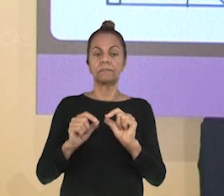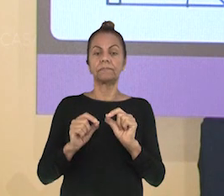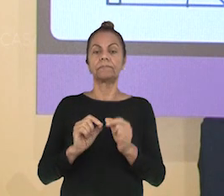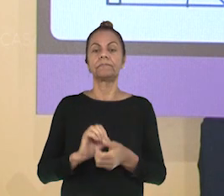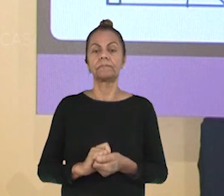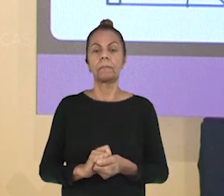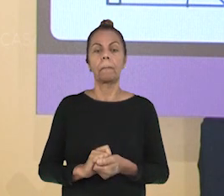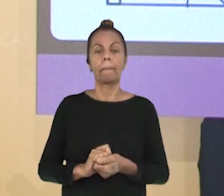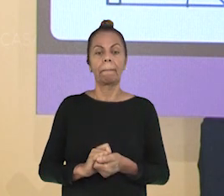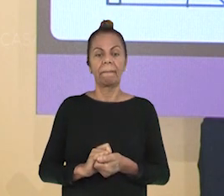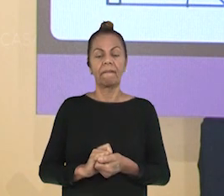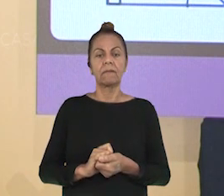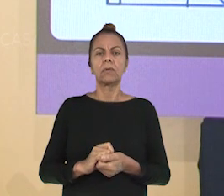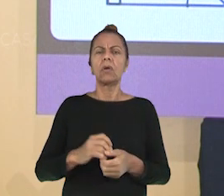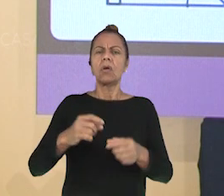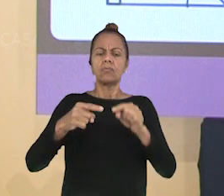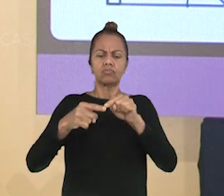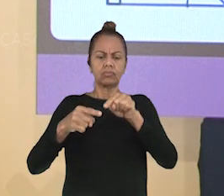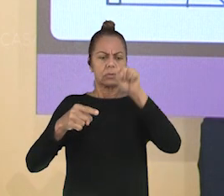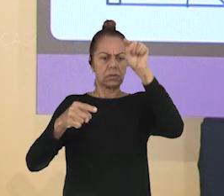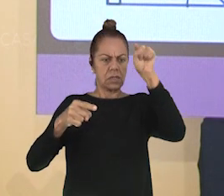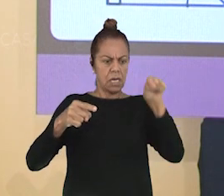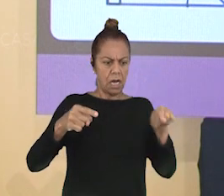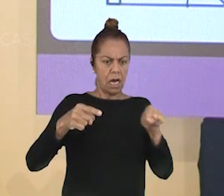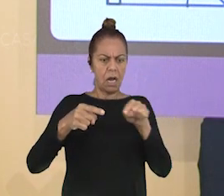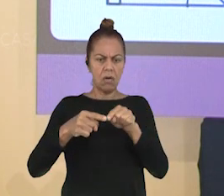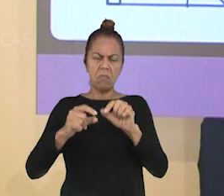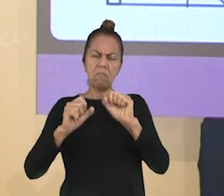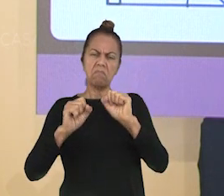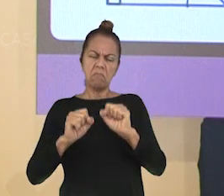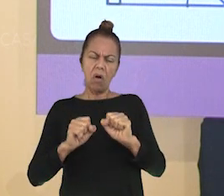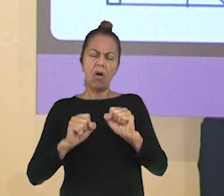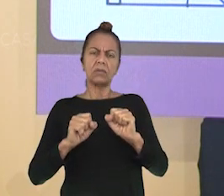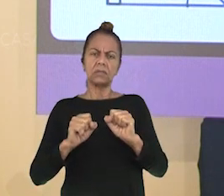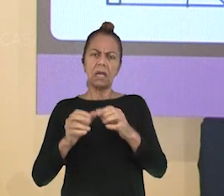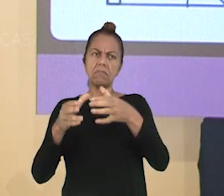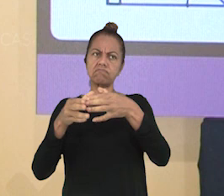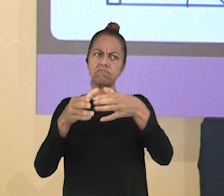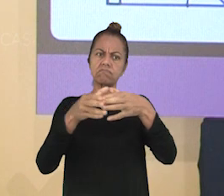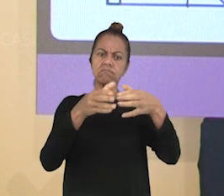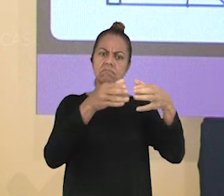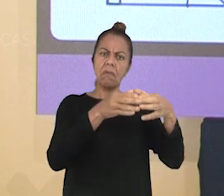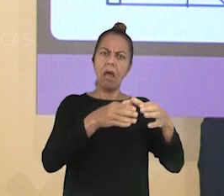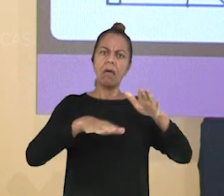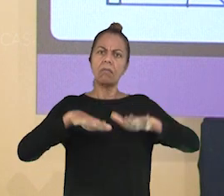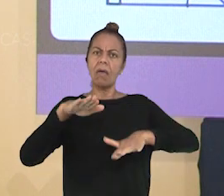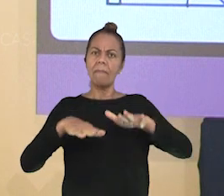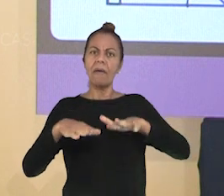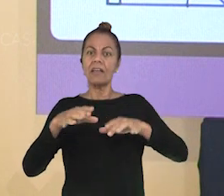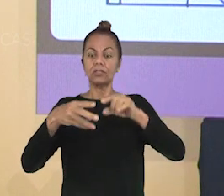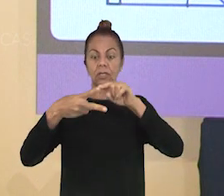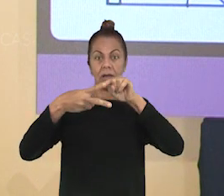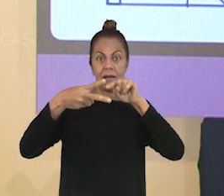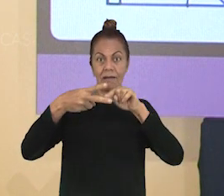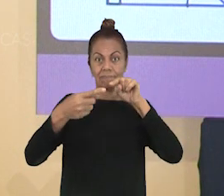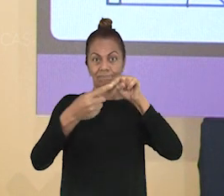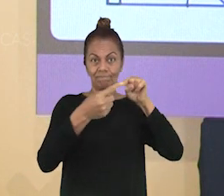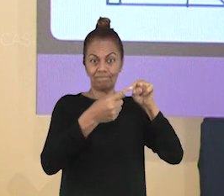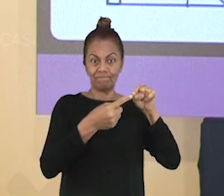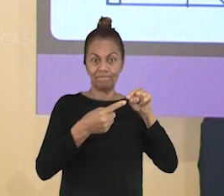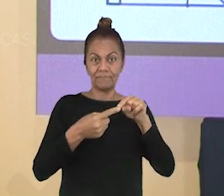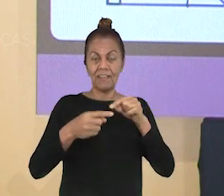me ajude a responder a seguinte questão. Os triângulos, eles podem ser classificados com relação aos seus